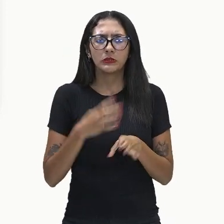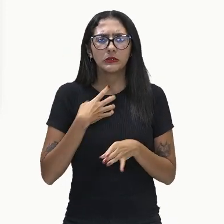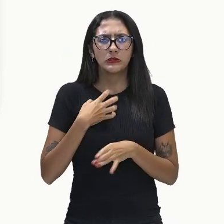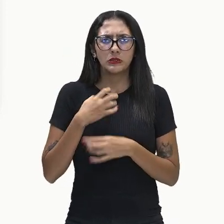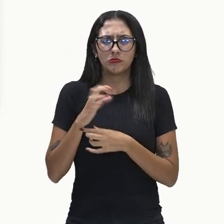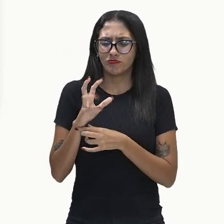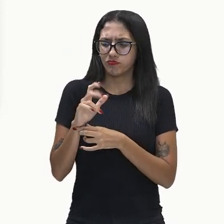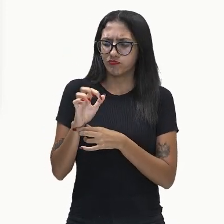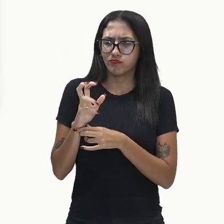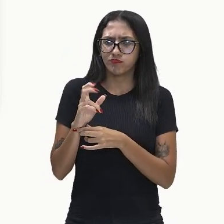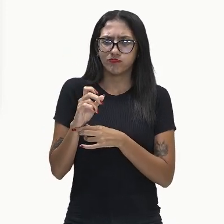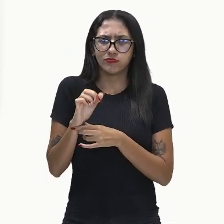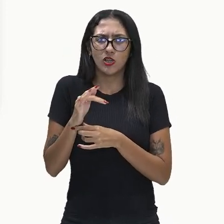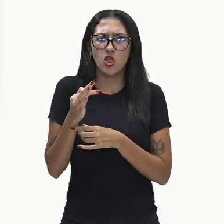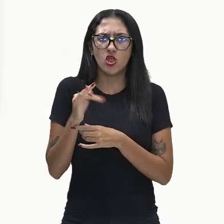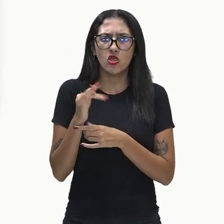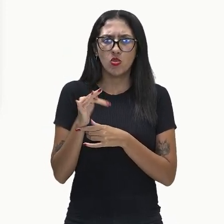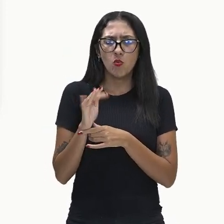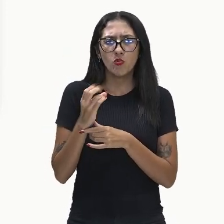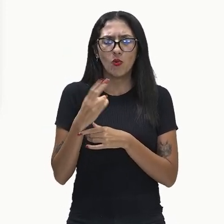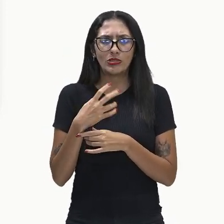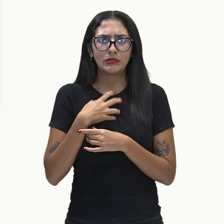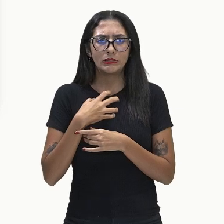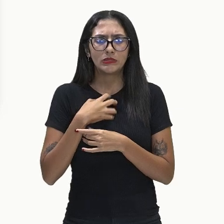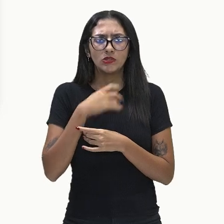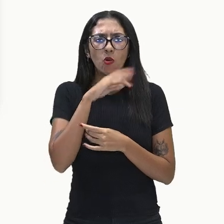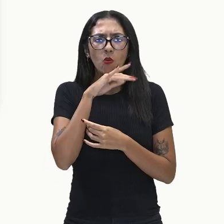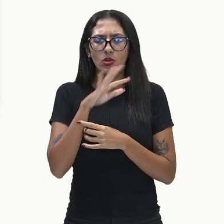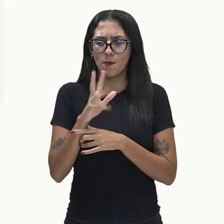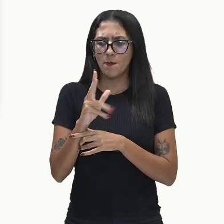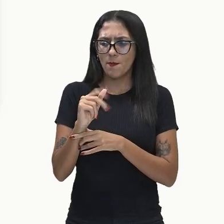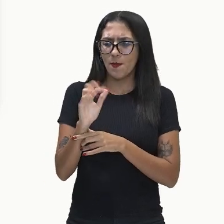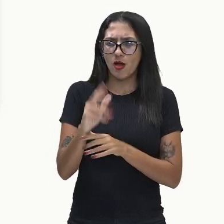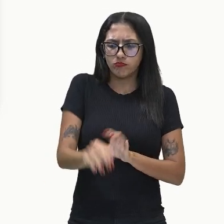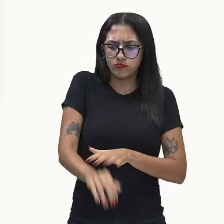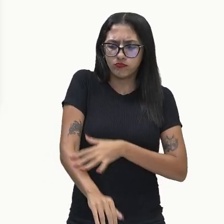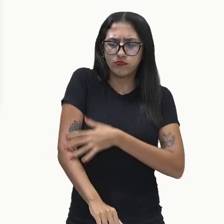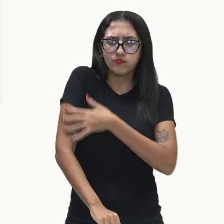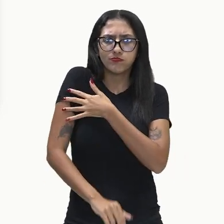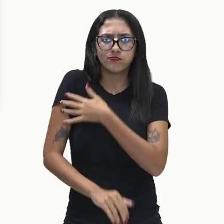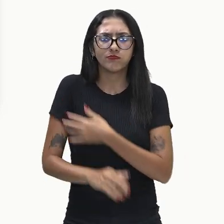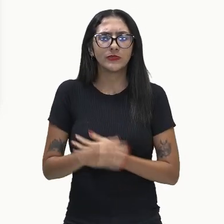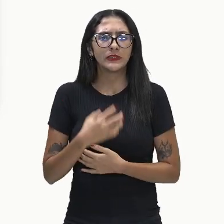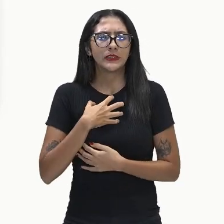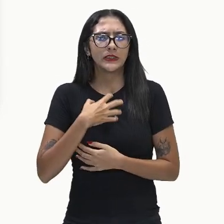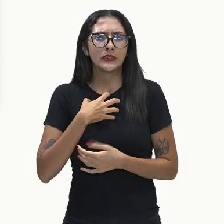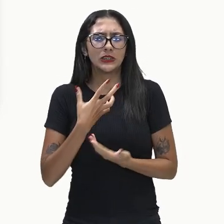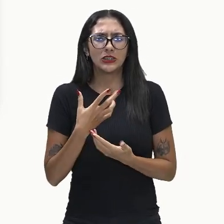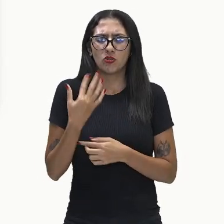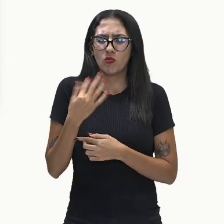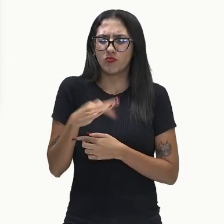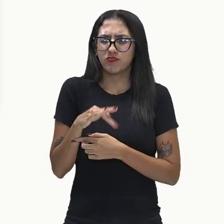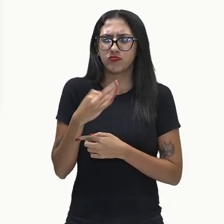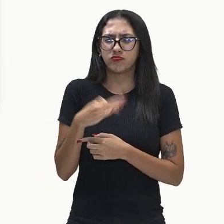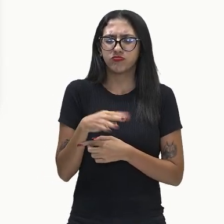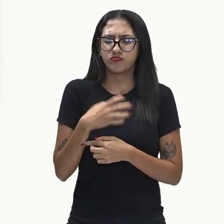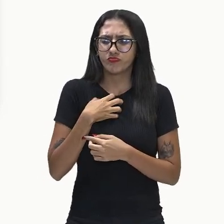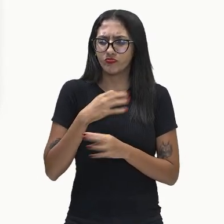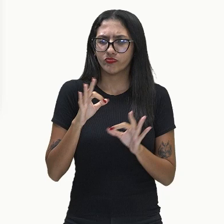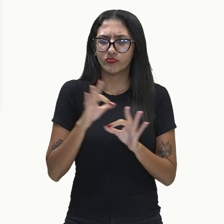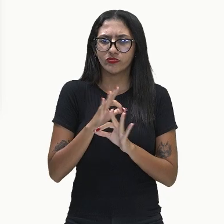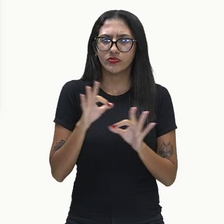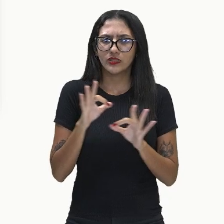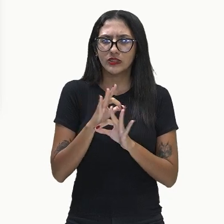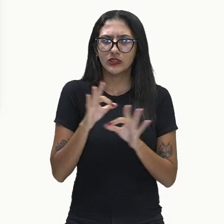formigamento ou umidez nas pernas ou no braço, formigamento, aquela sensação de dormência, né? Umidez